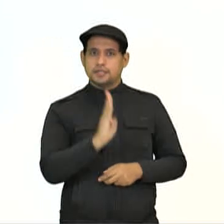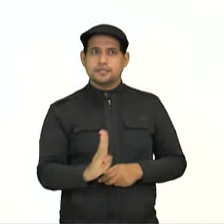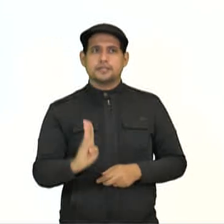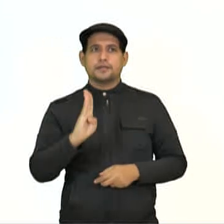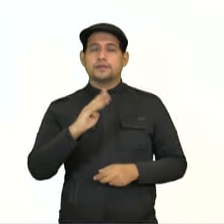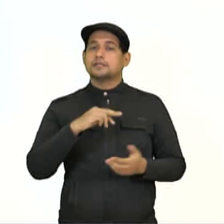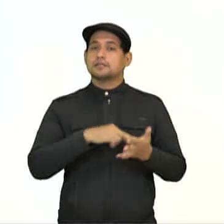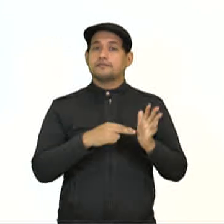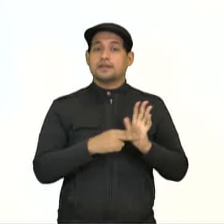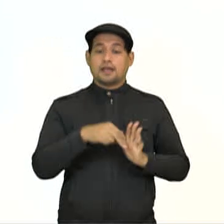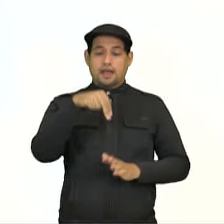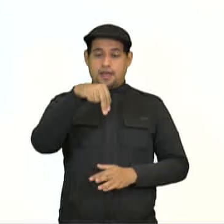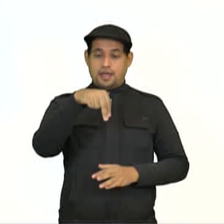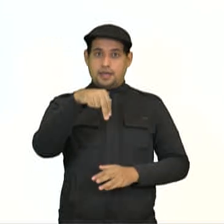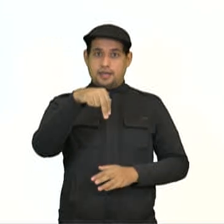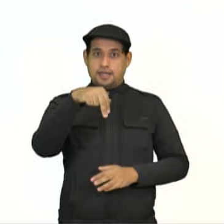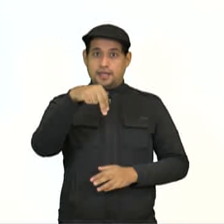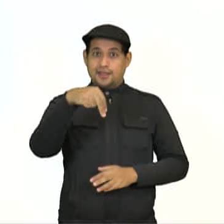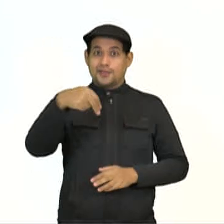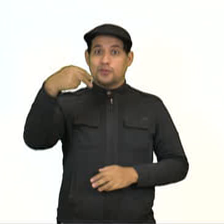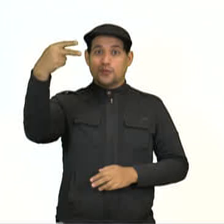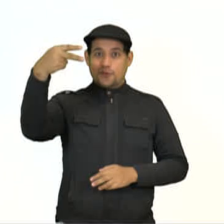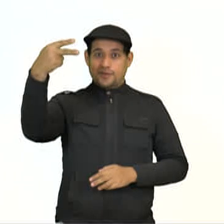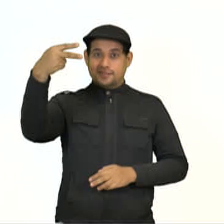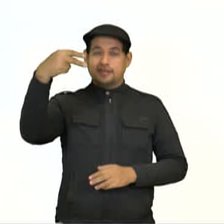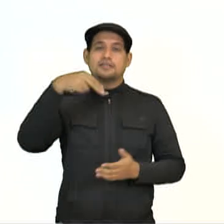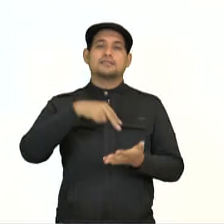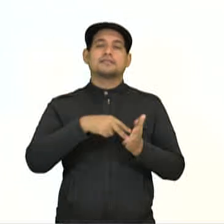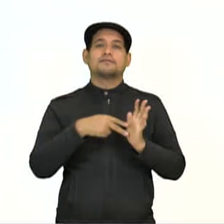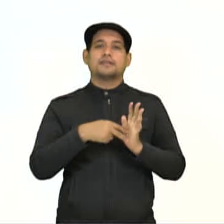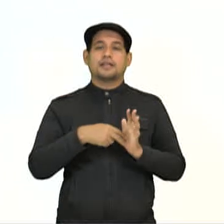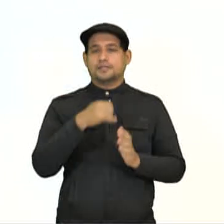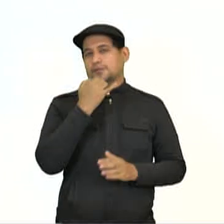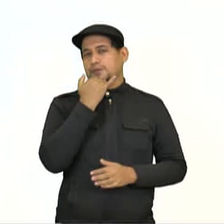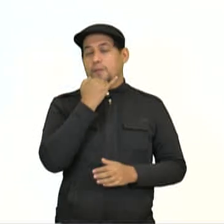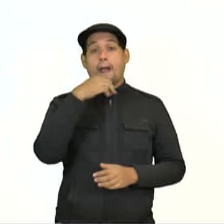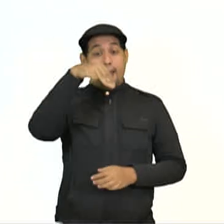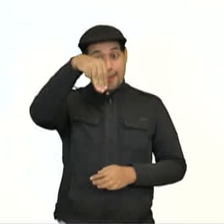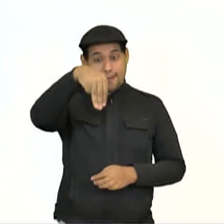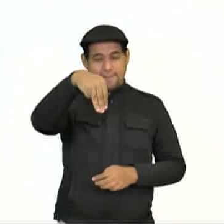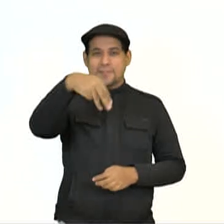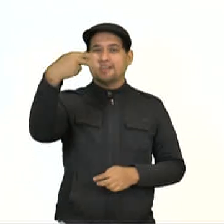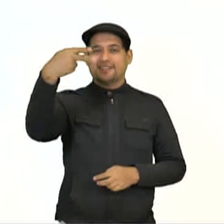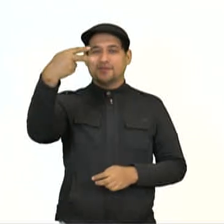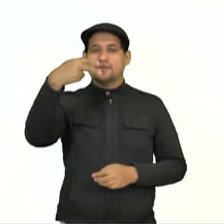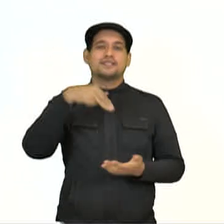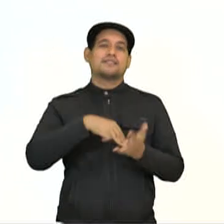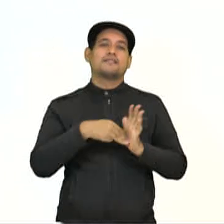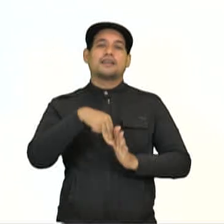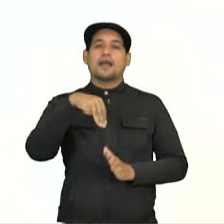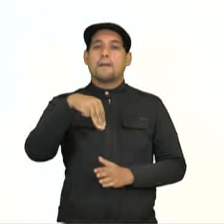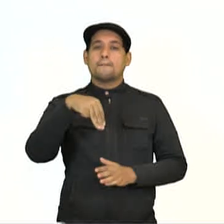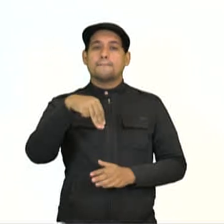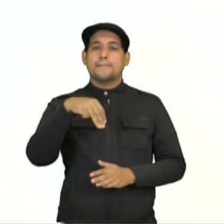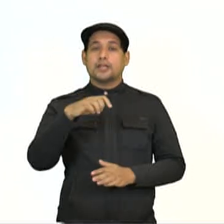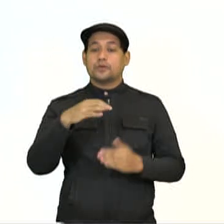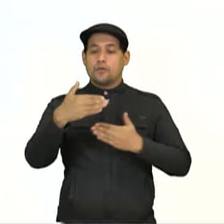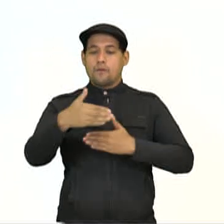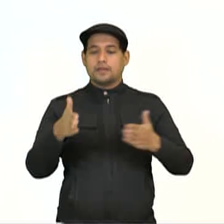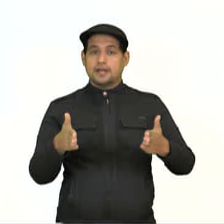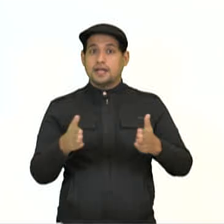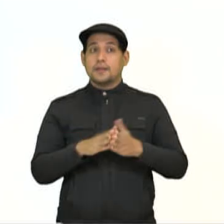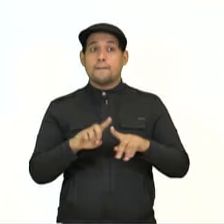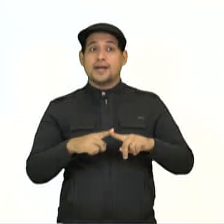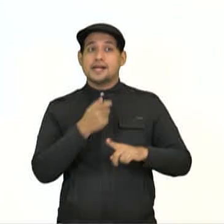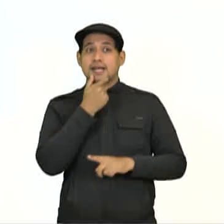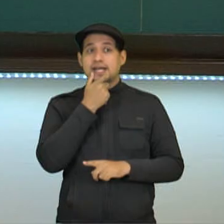o M e o 2 em cima que nós chamamos de metros quadrados. E no inglês é utilizado